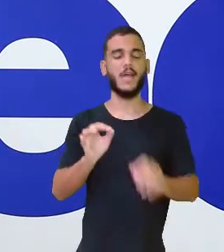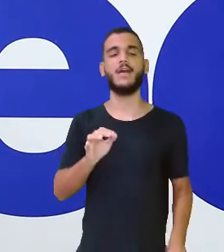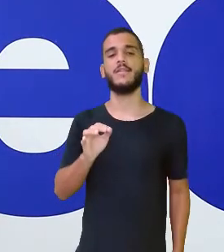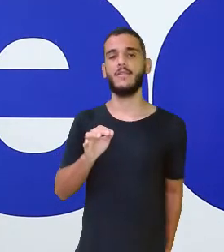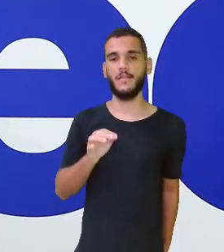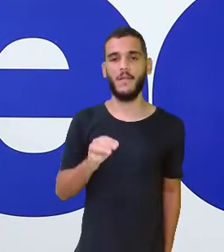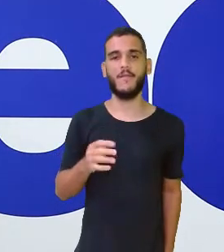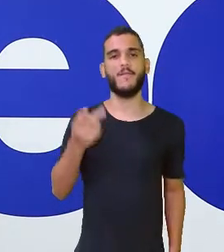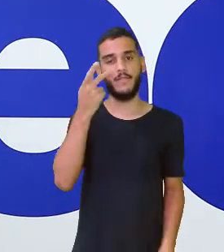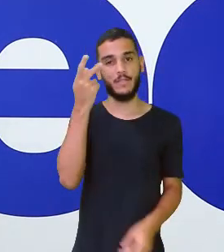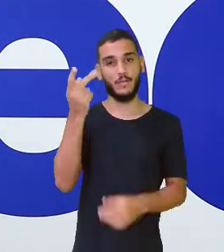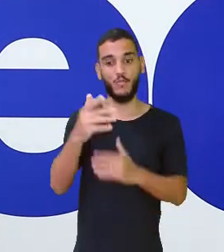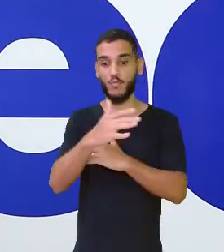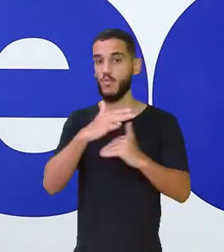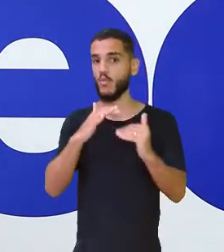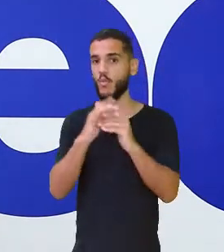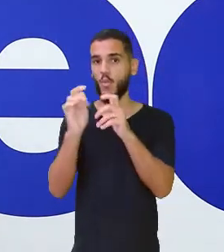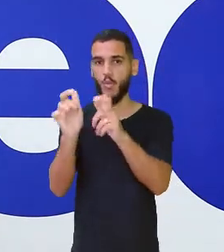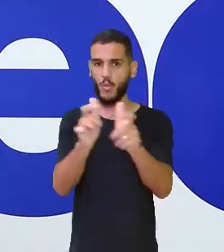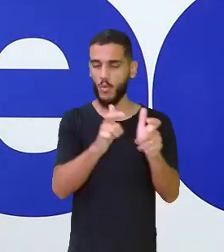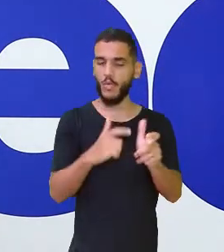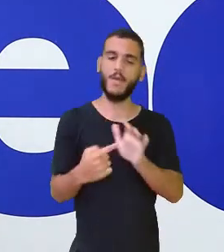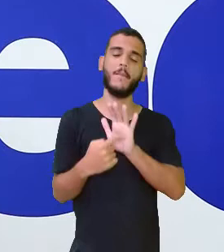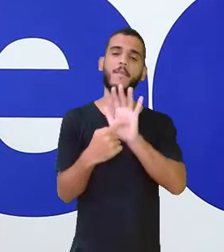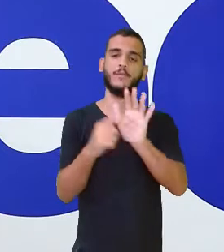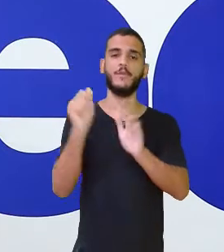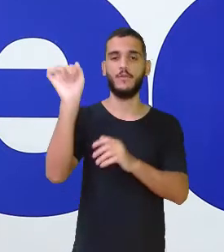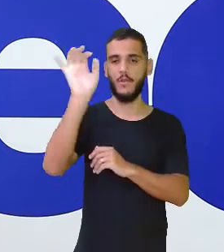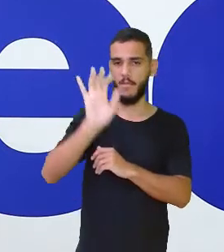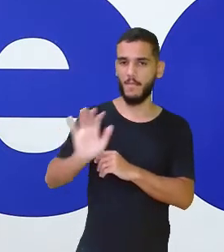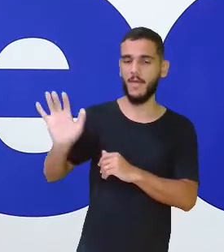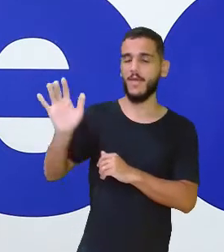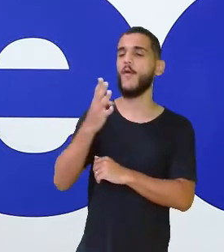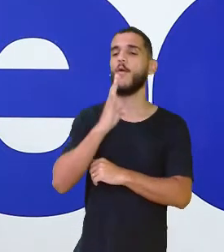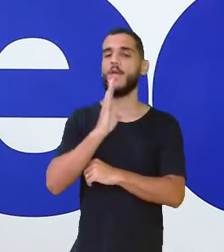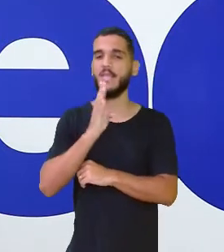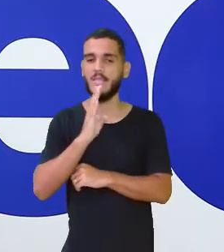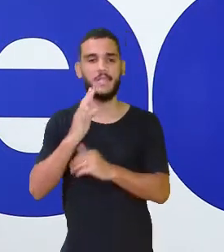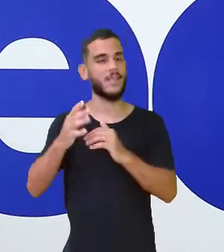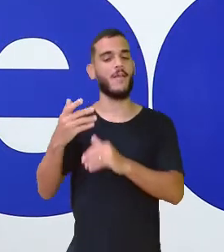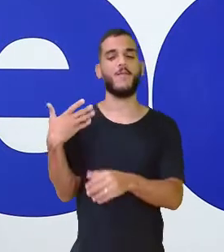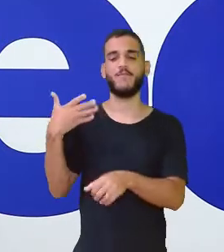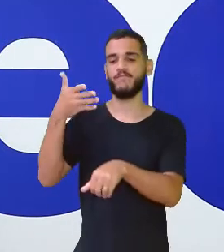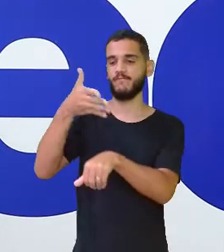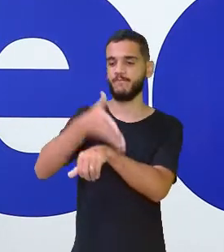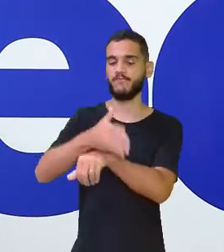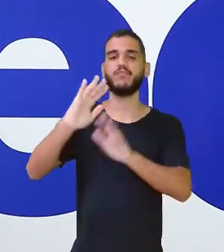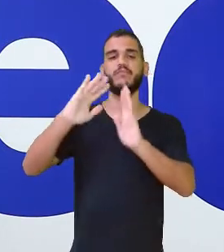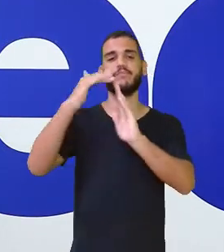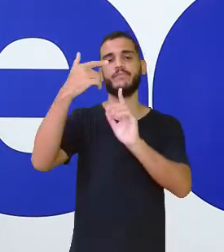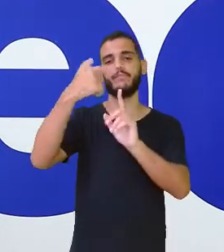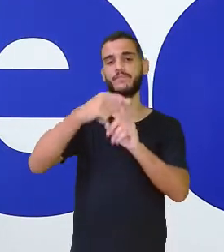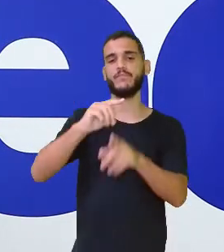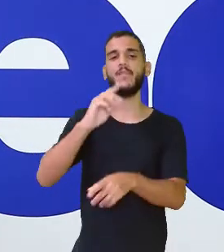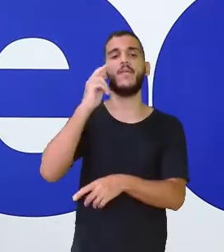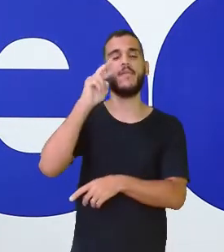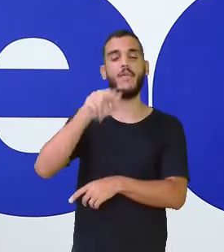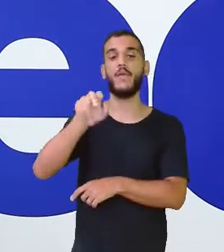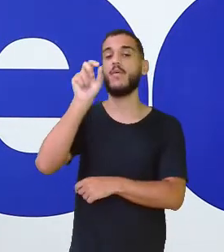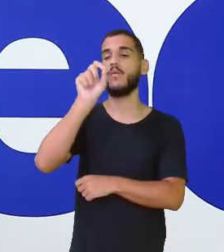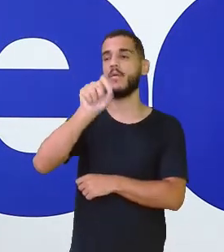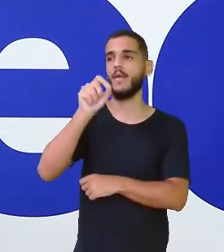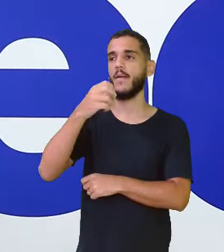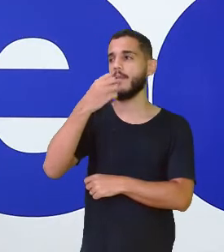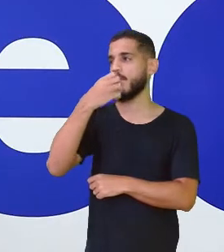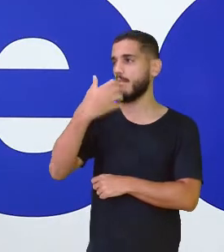todos os lugares que você apresentou na imagem, a gente foi, a gente conheceu, a gente entrou na capela, viu muito bem,